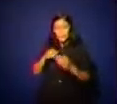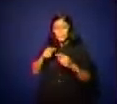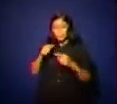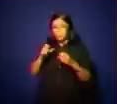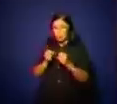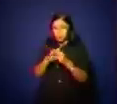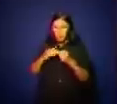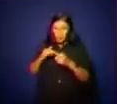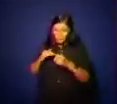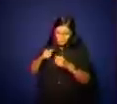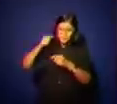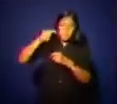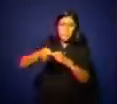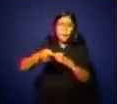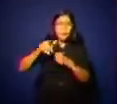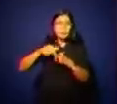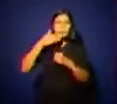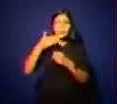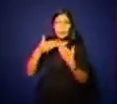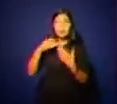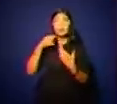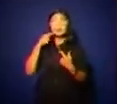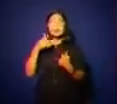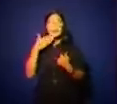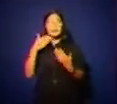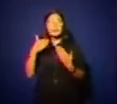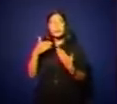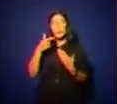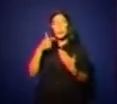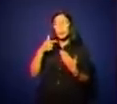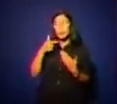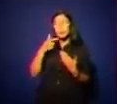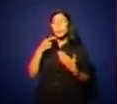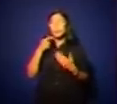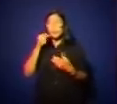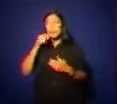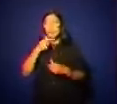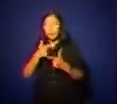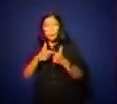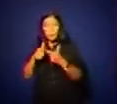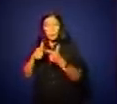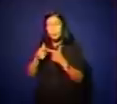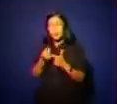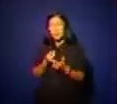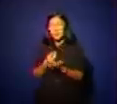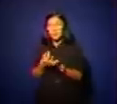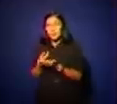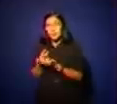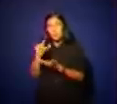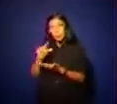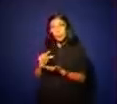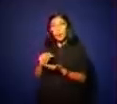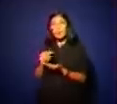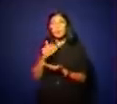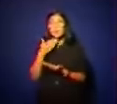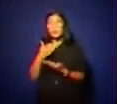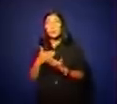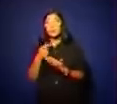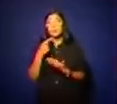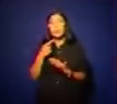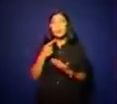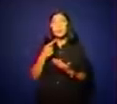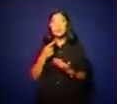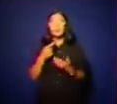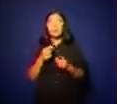estímulo monetário então a gente levou juros até 2%. hoje obviamente tem uma crítica levou juros muito baixo na época Vale lembrar que o software de inflação de um ano chegou a bater